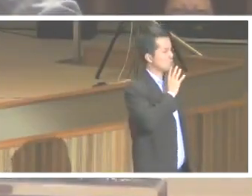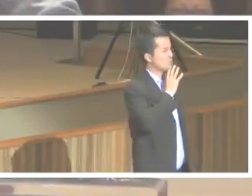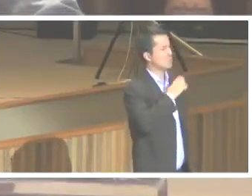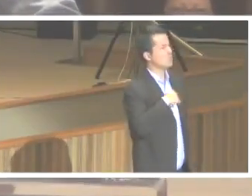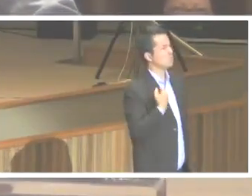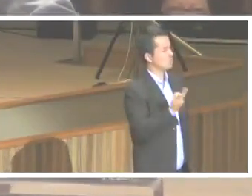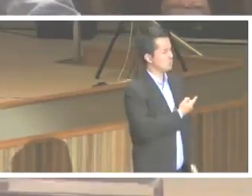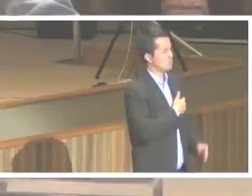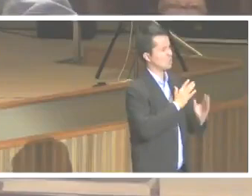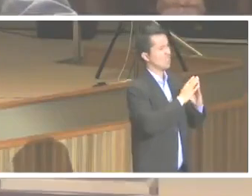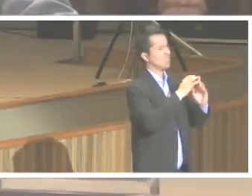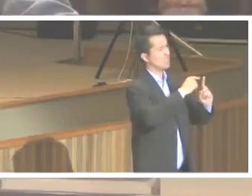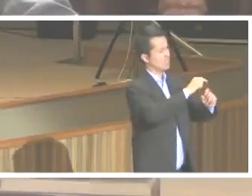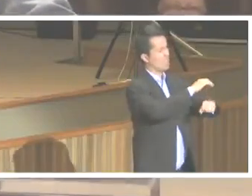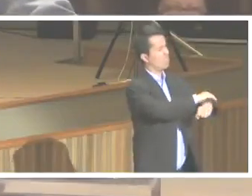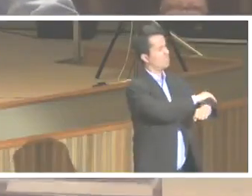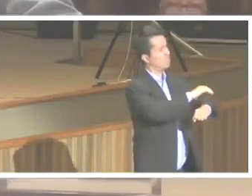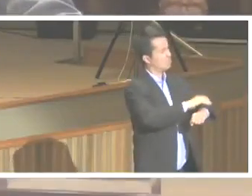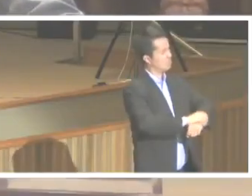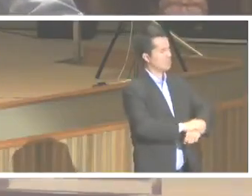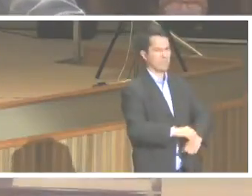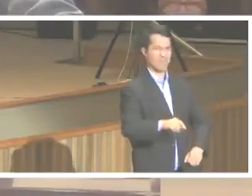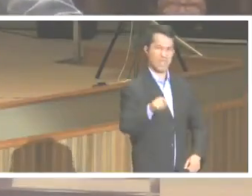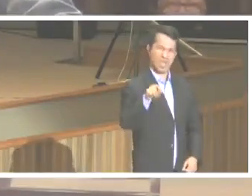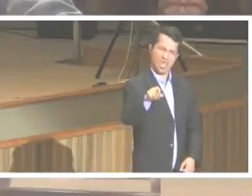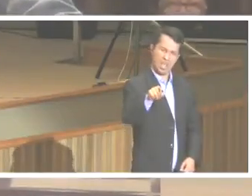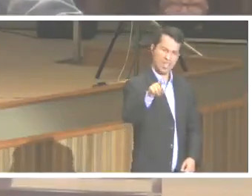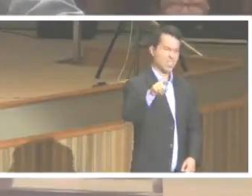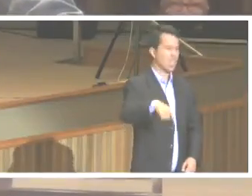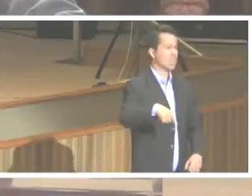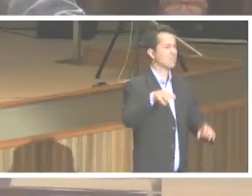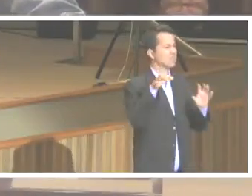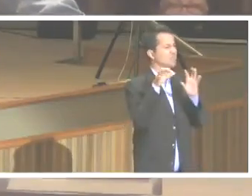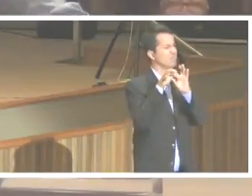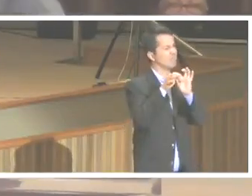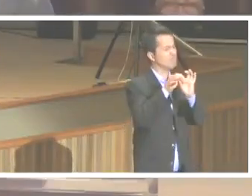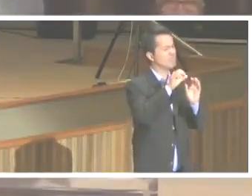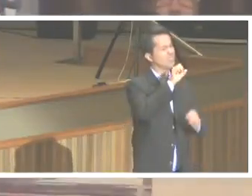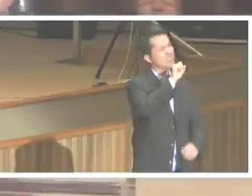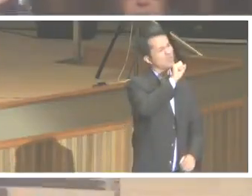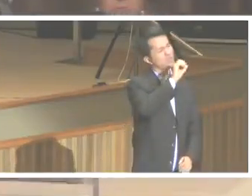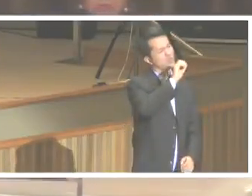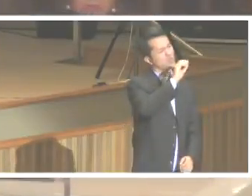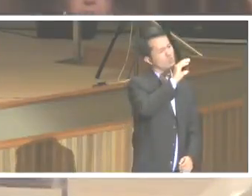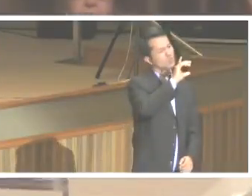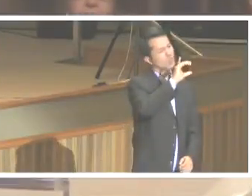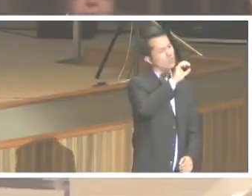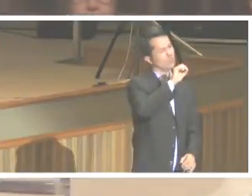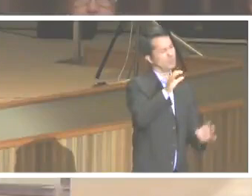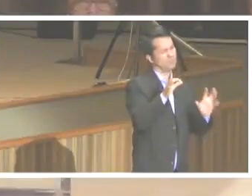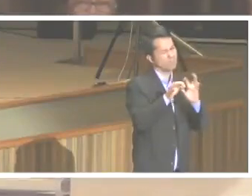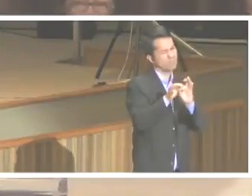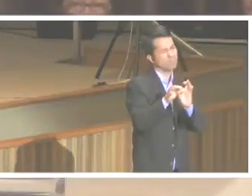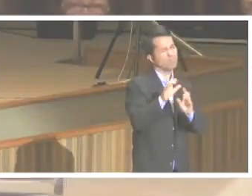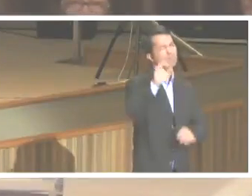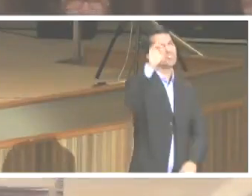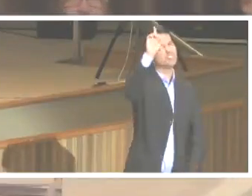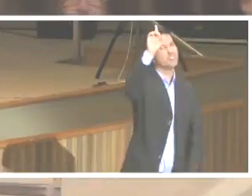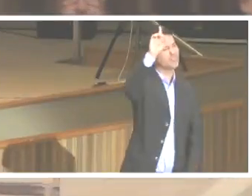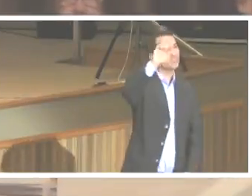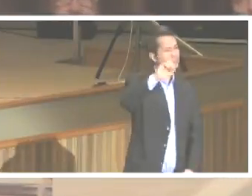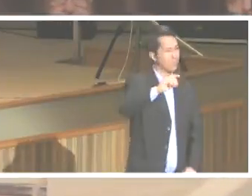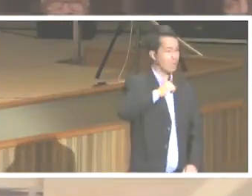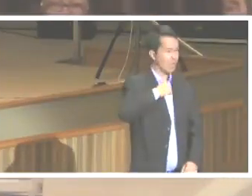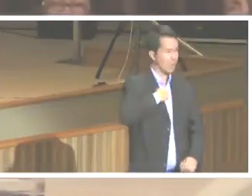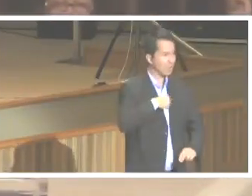iluminação como sócio de deus e eu fiquei pensando mas o que que significa esse negócio de ser